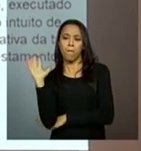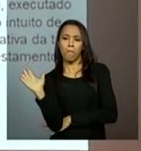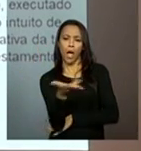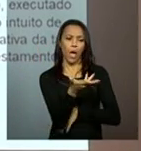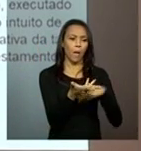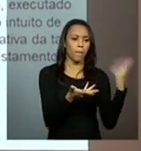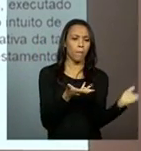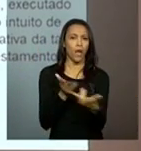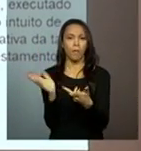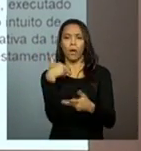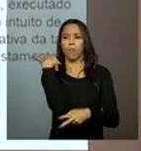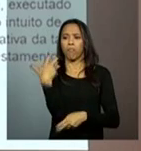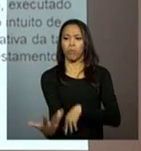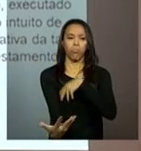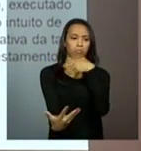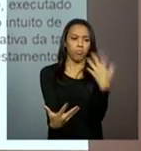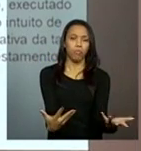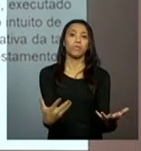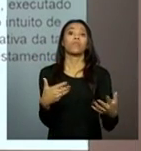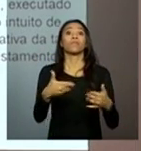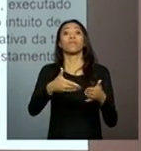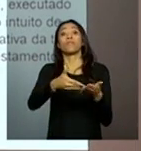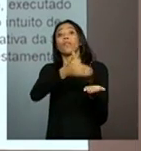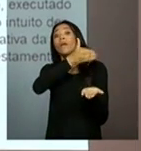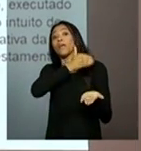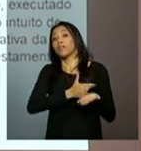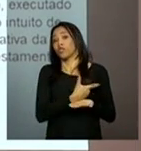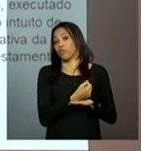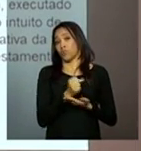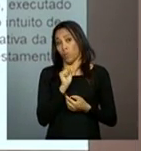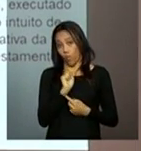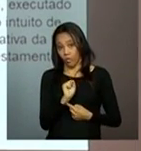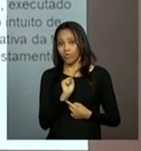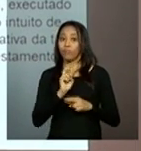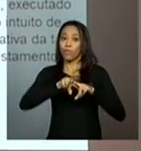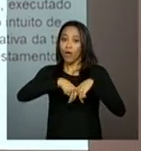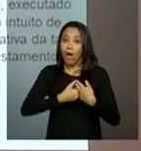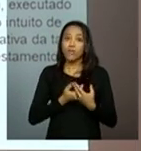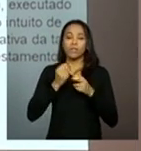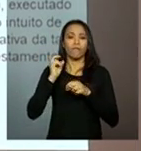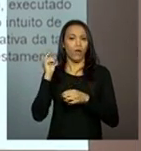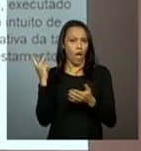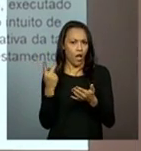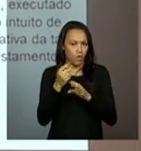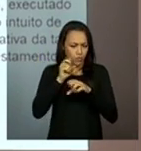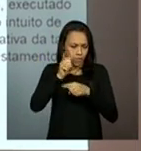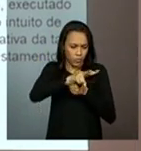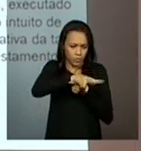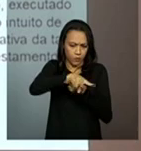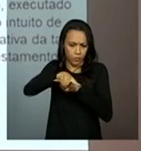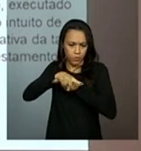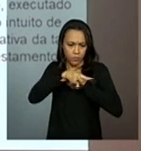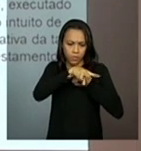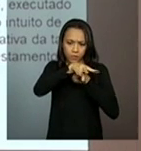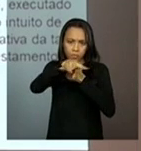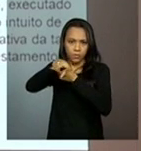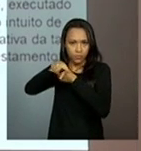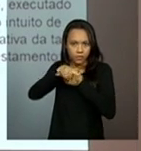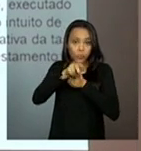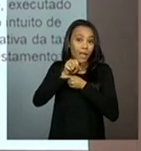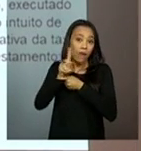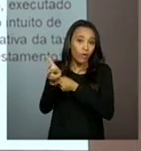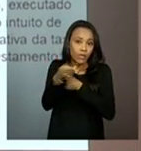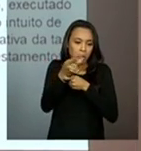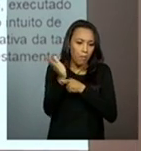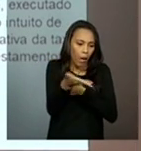de 1988, graças ao Programa de Monitoramento do Desflorestamento da Amazônia, o PRODES, que é executado